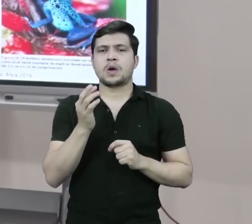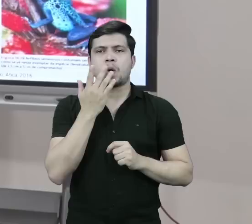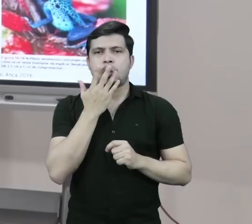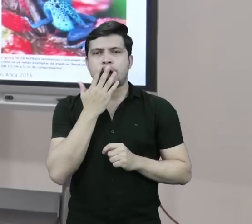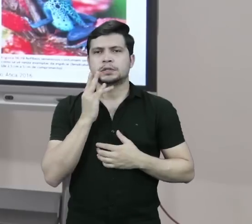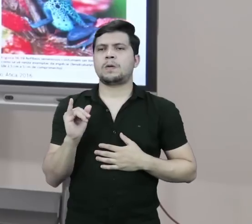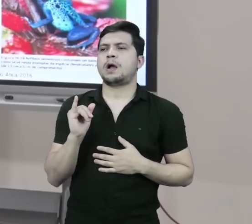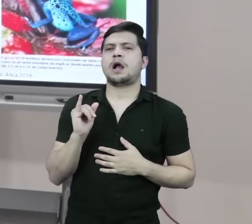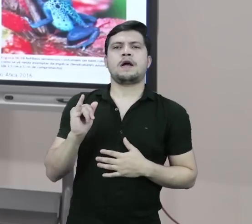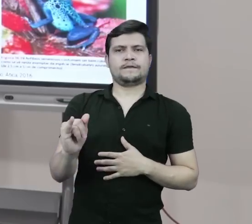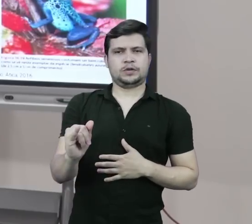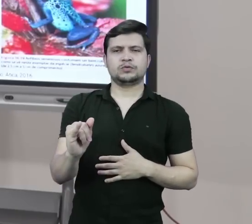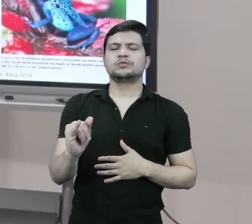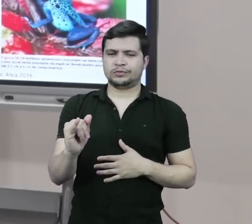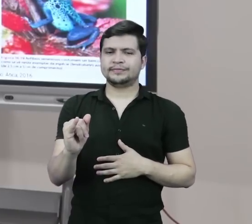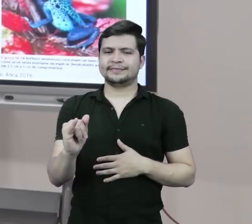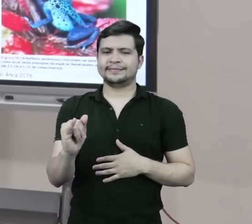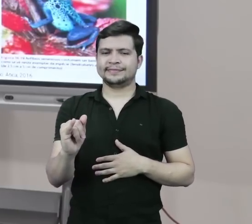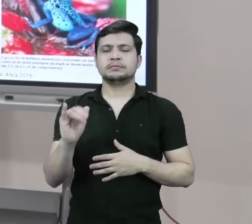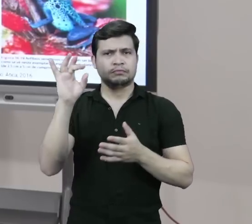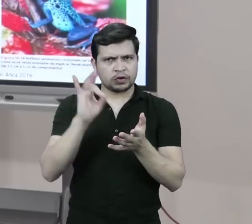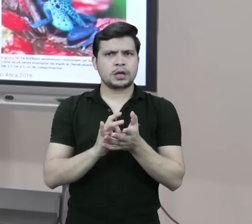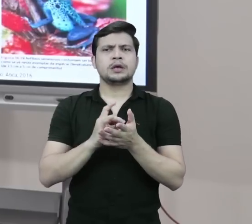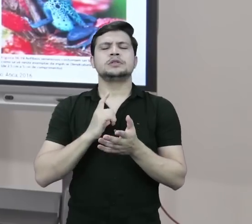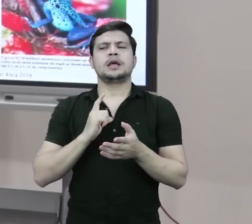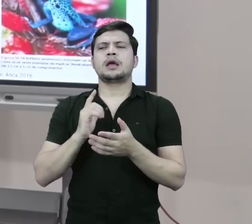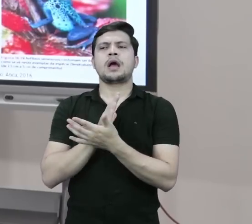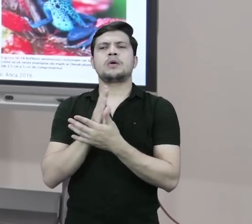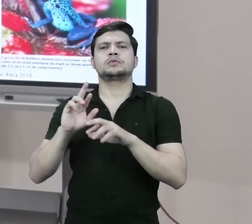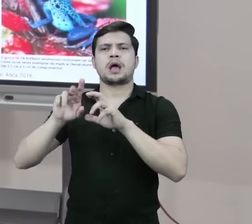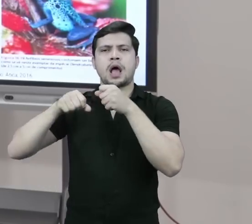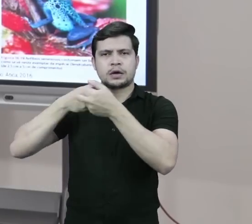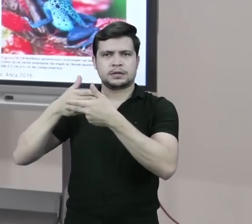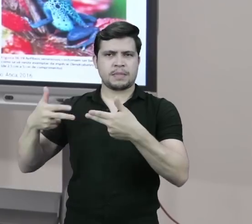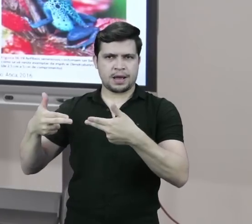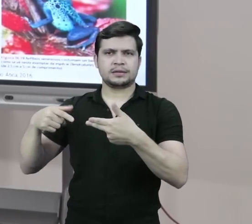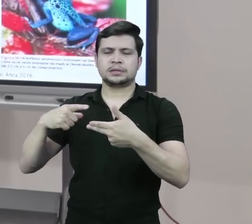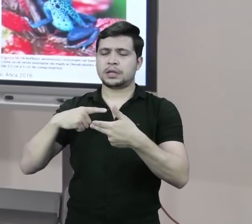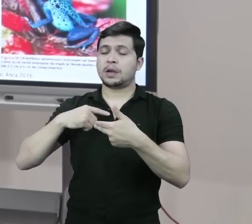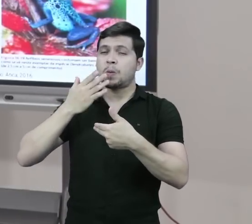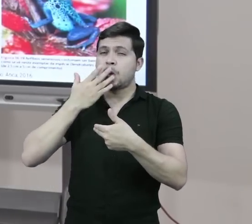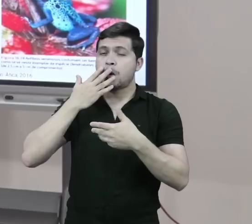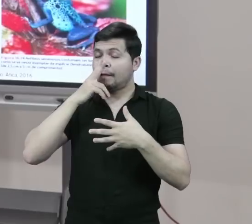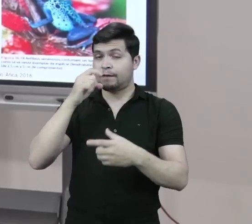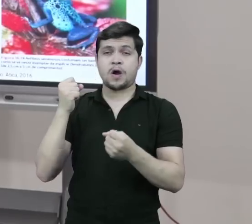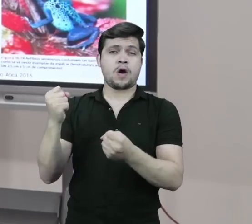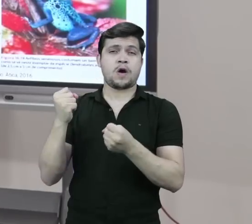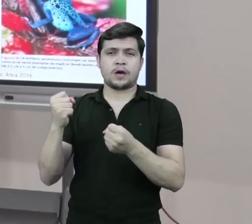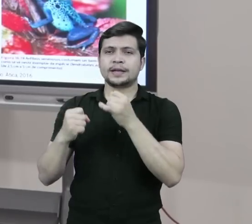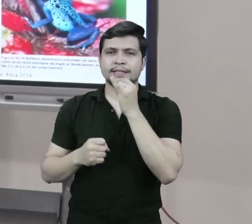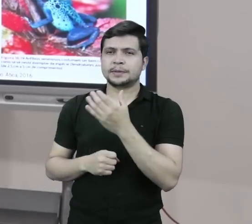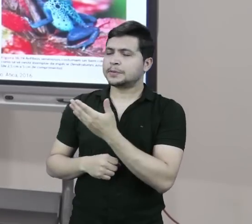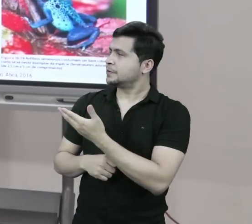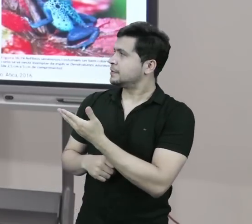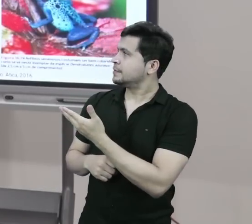ou coloração de advertência, que são realmente esses animais com cores bem chamativas. Olha o exemplo desse